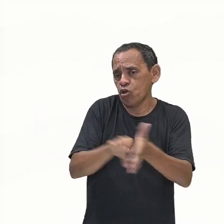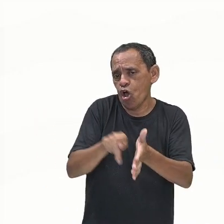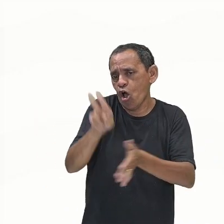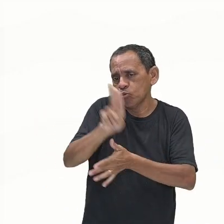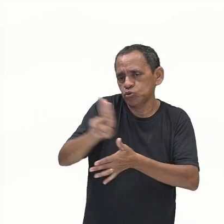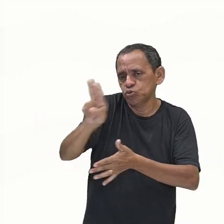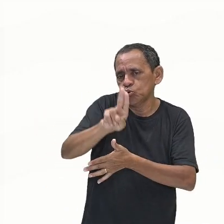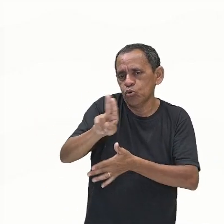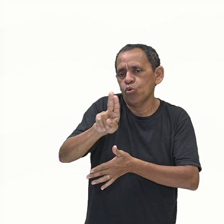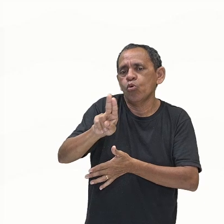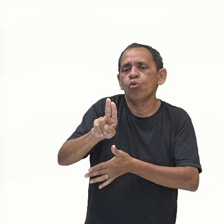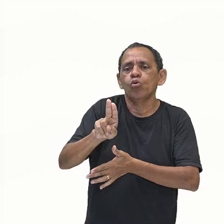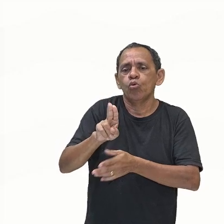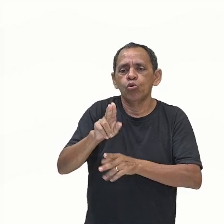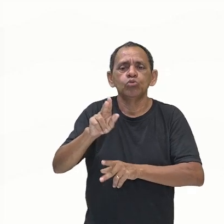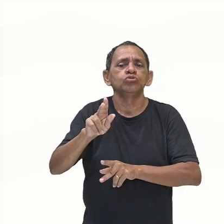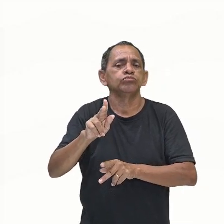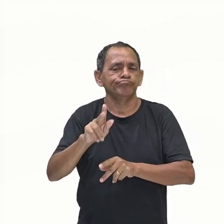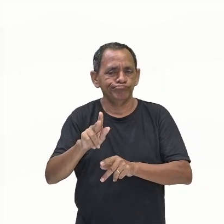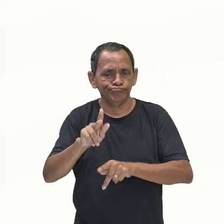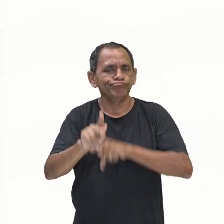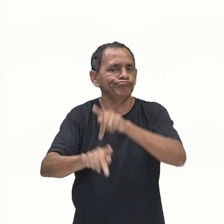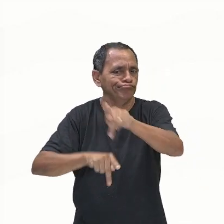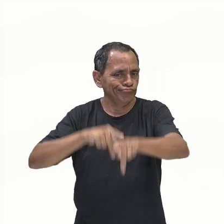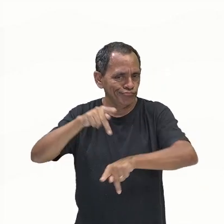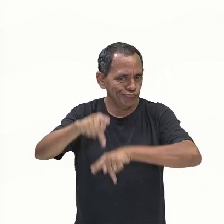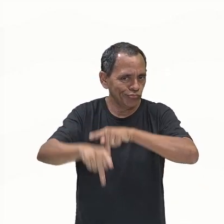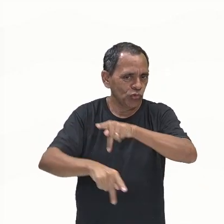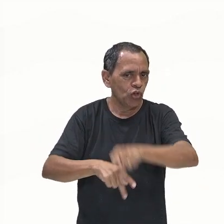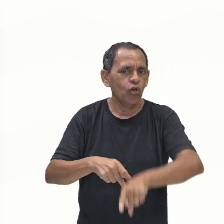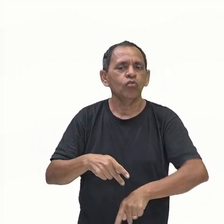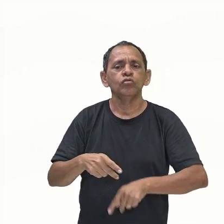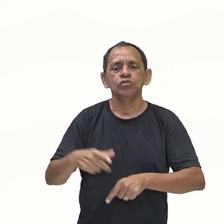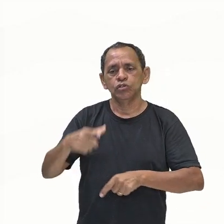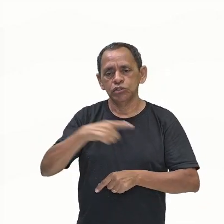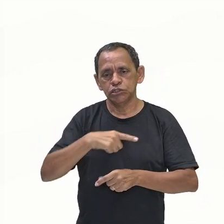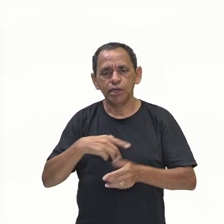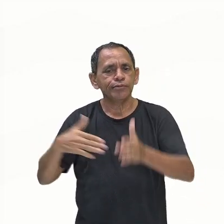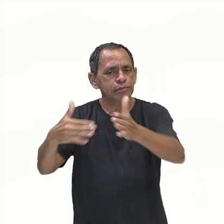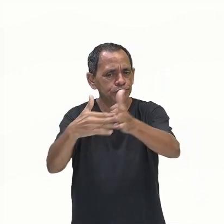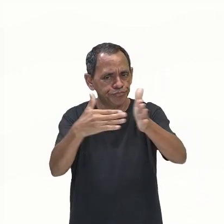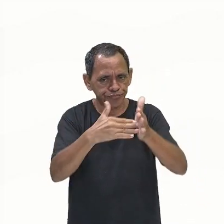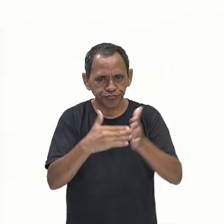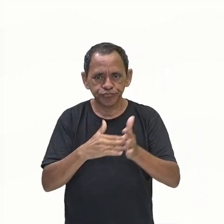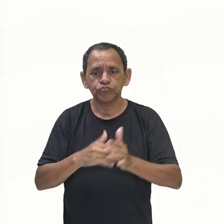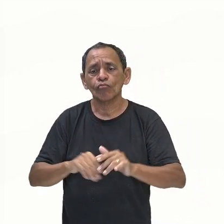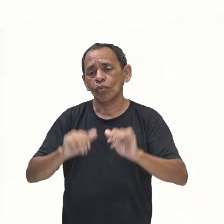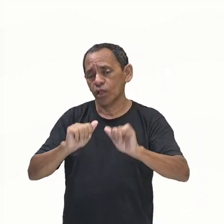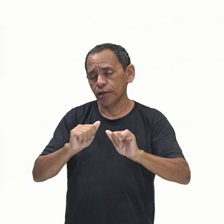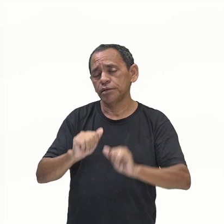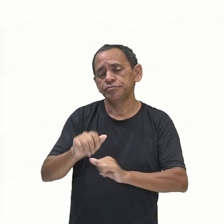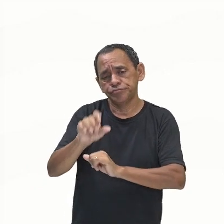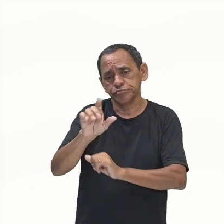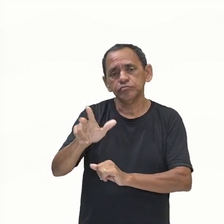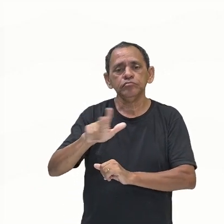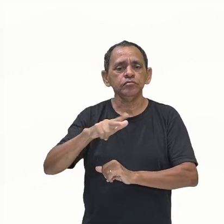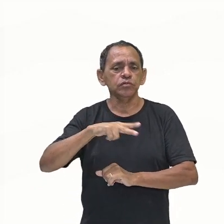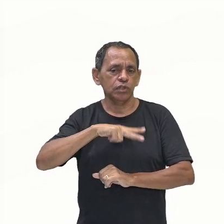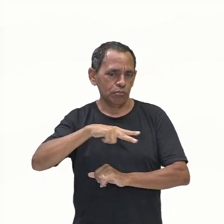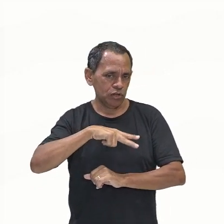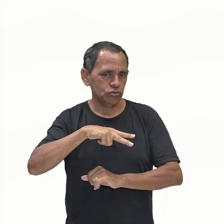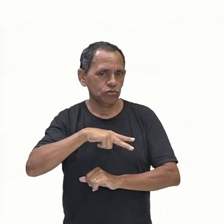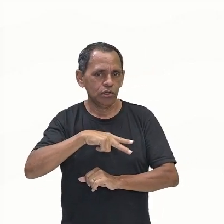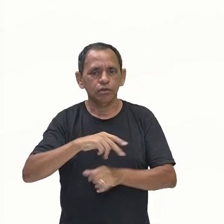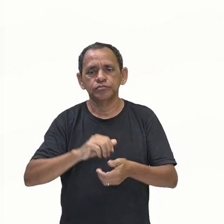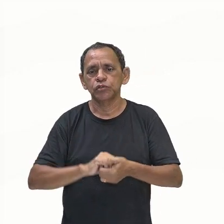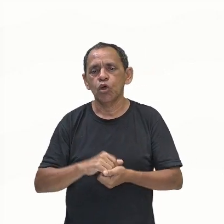lá todos esses dados, né? Os seus hardware, softwares, peoplewares, dataware, que são específicos do interesse deles, e eles